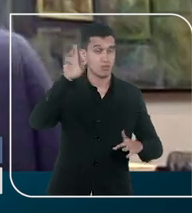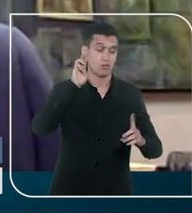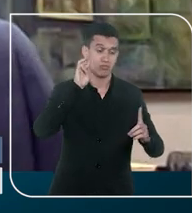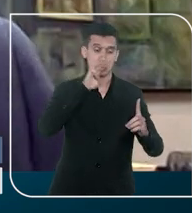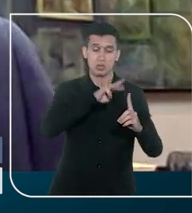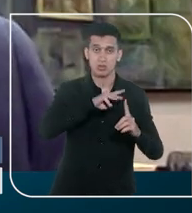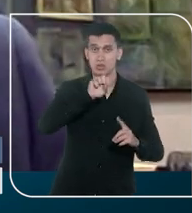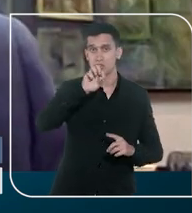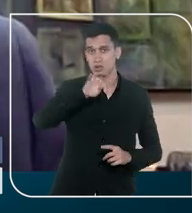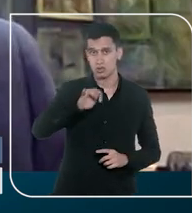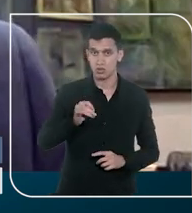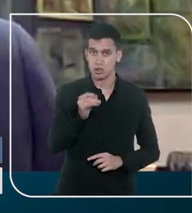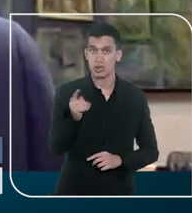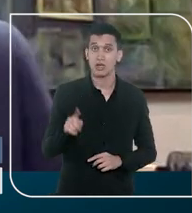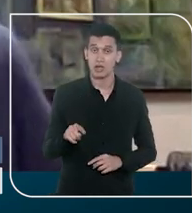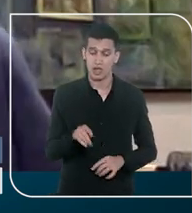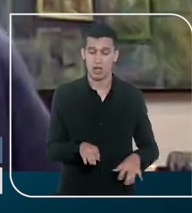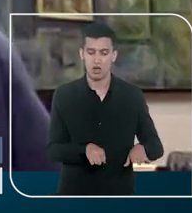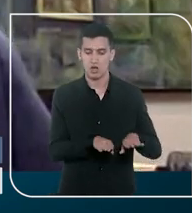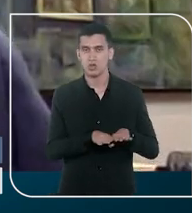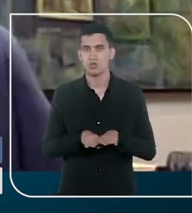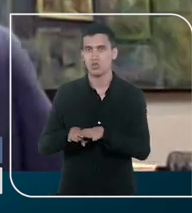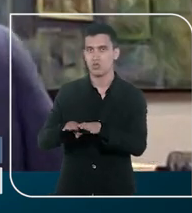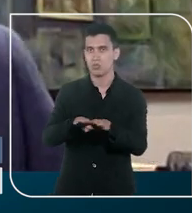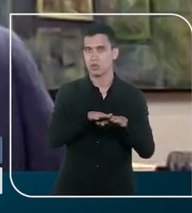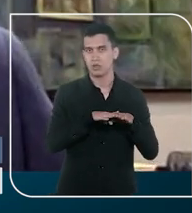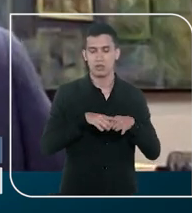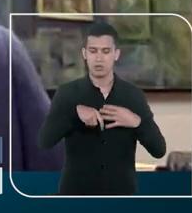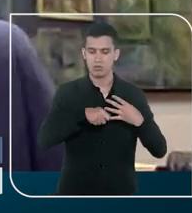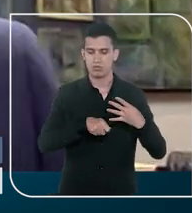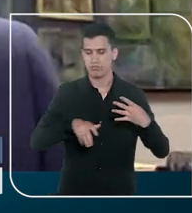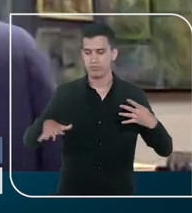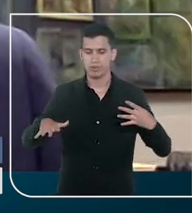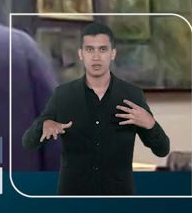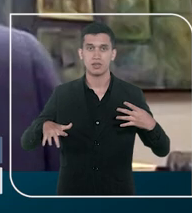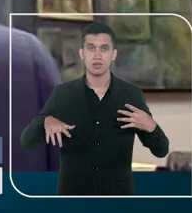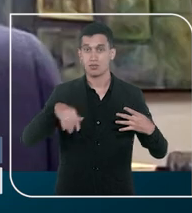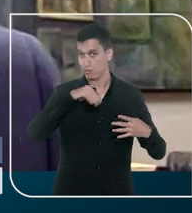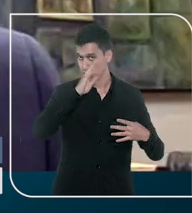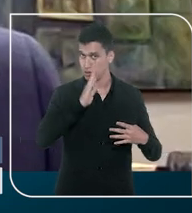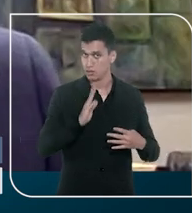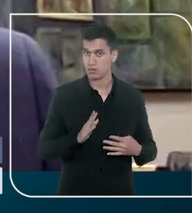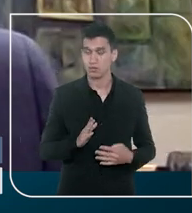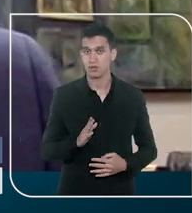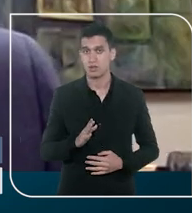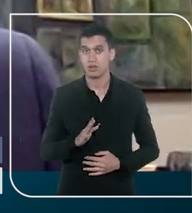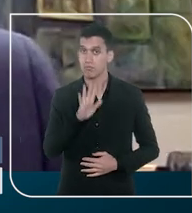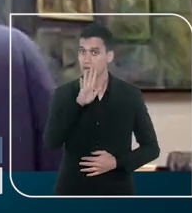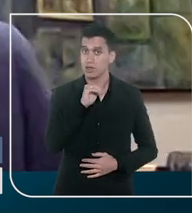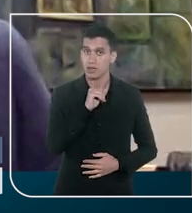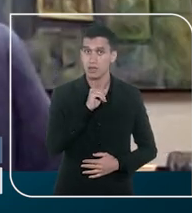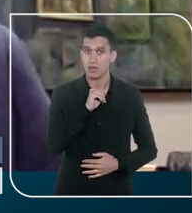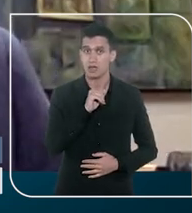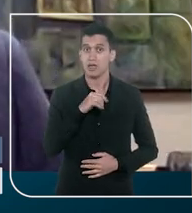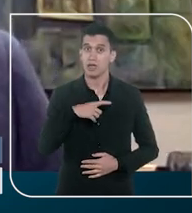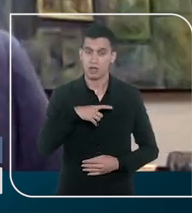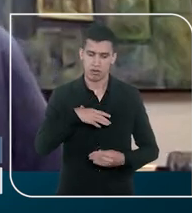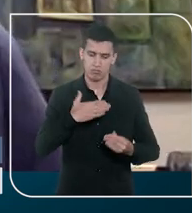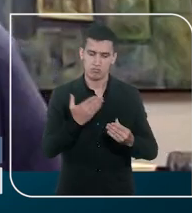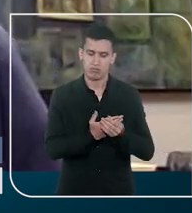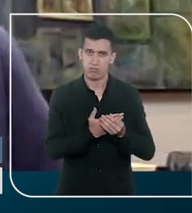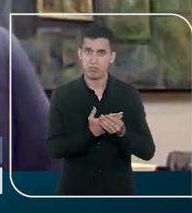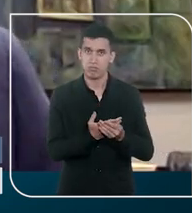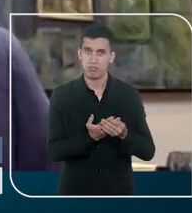justamente uniformizar a jurisprudência nacional. Mas no caso de embargos de divergência, é um fato